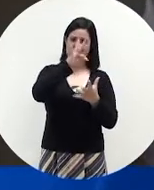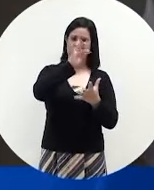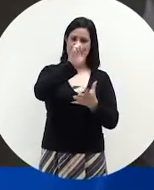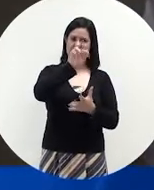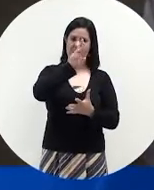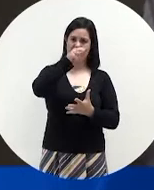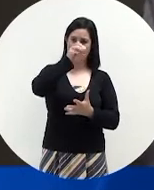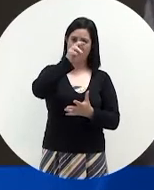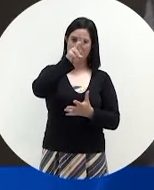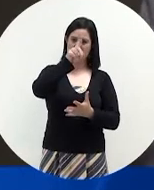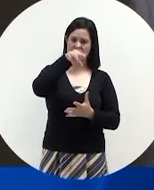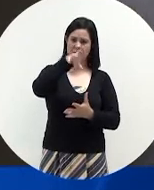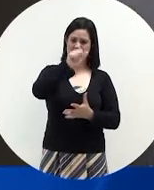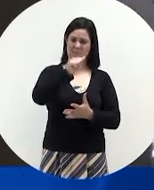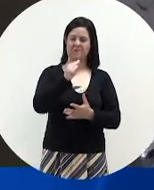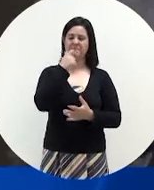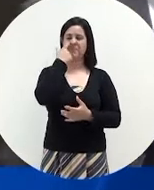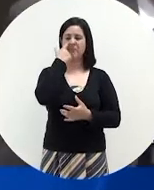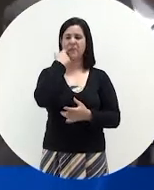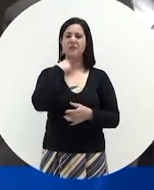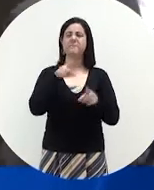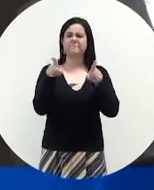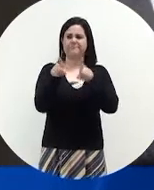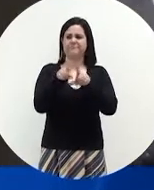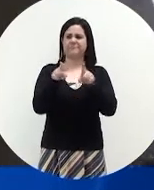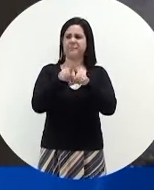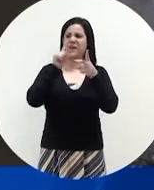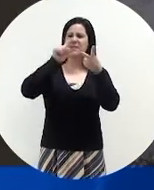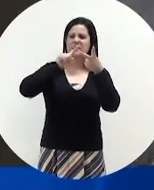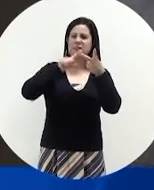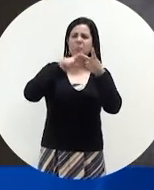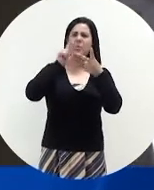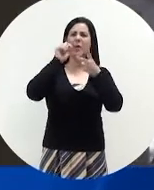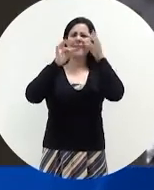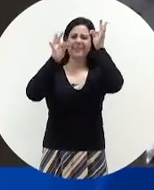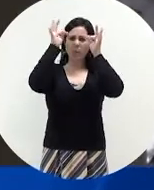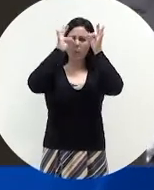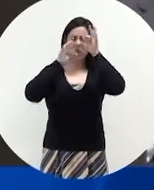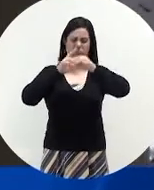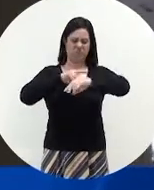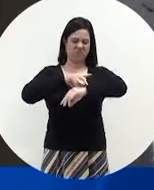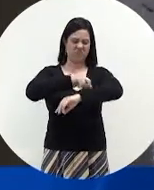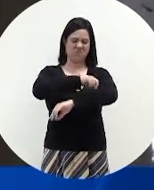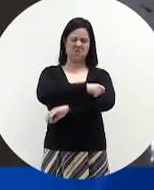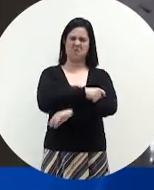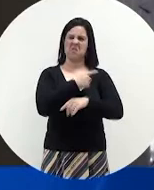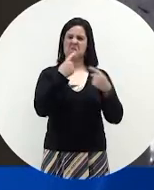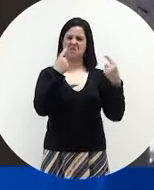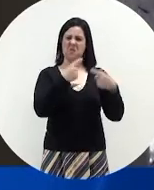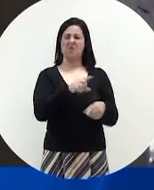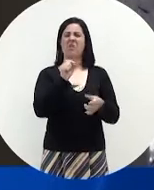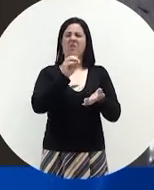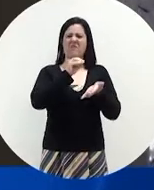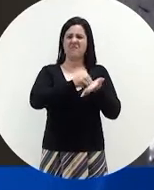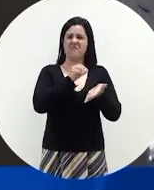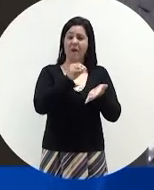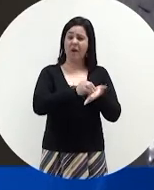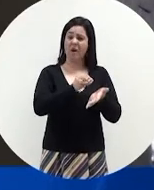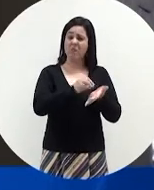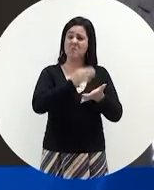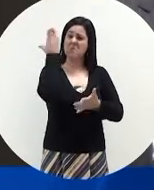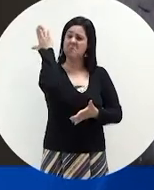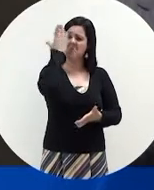o oposto, que tem sido tremendamente criticado ou não comprovado pelas leis